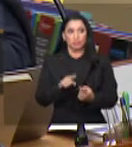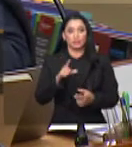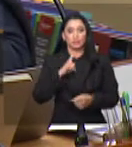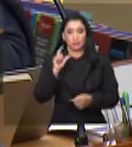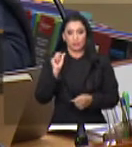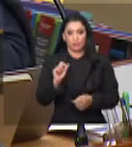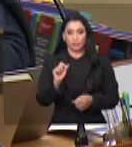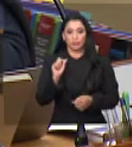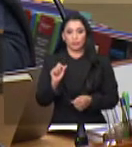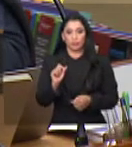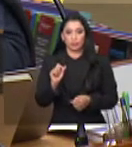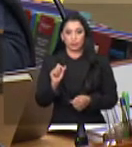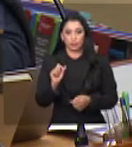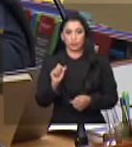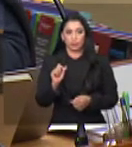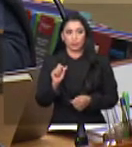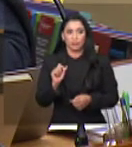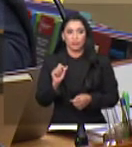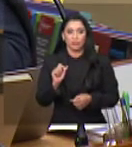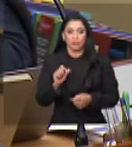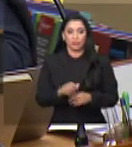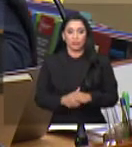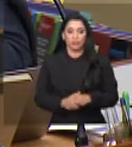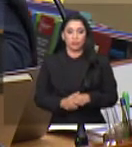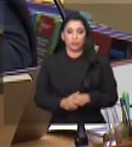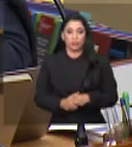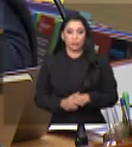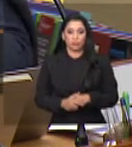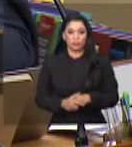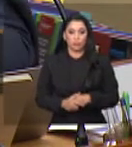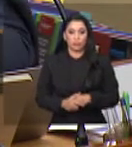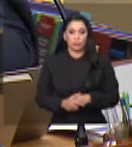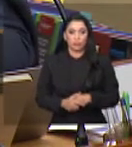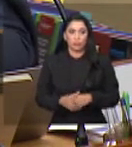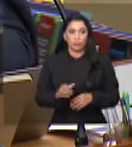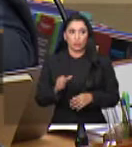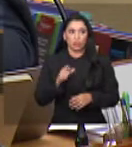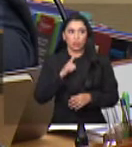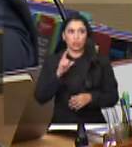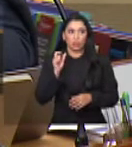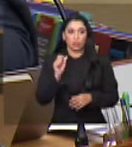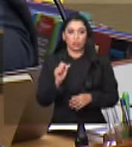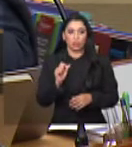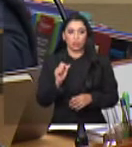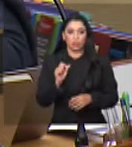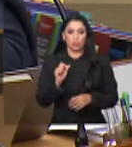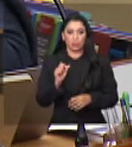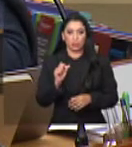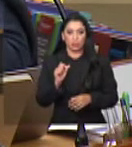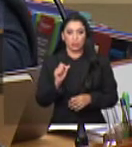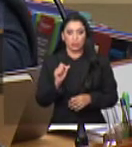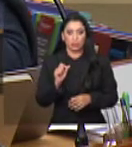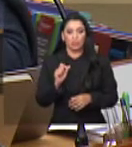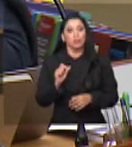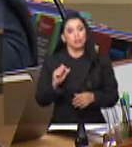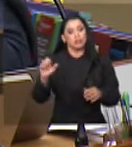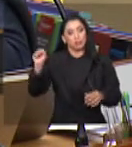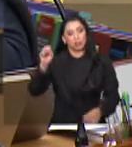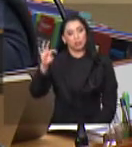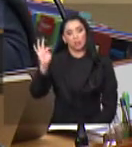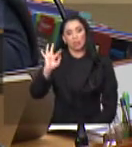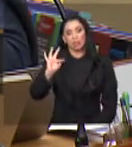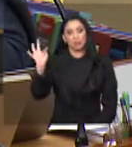cruzamento de ação sobre a constitucionalidade do controle de dados de usuários por provedores de internet no exterior